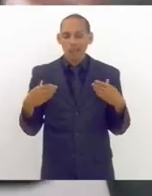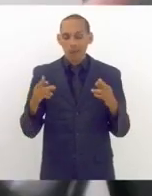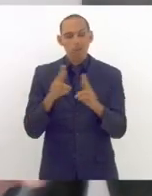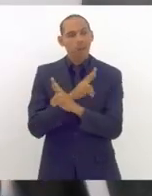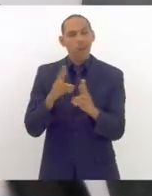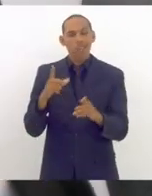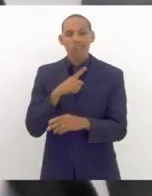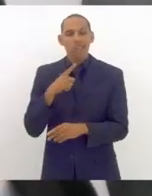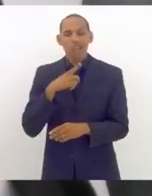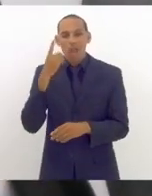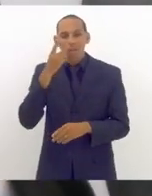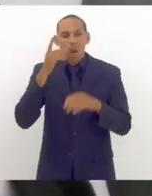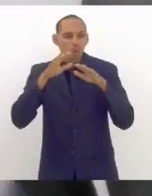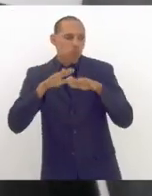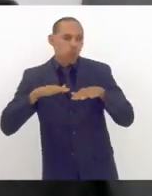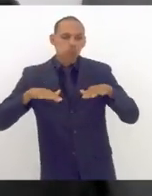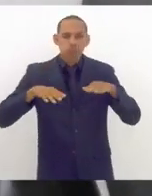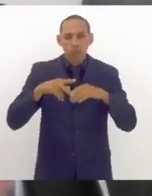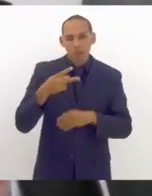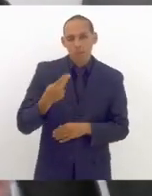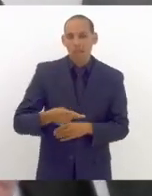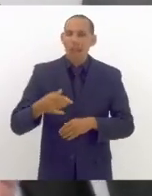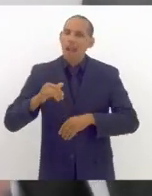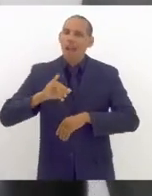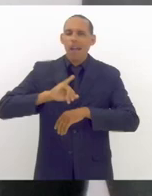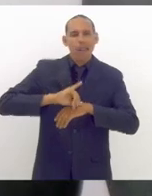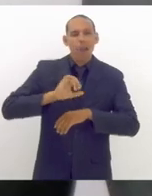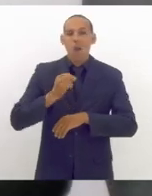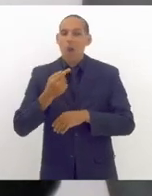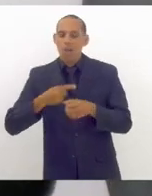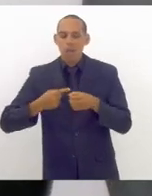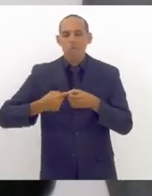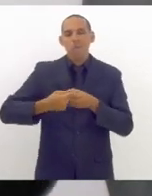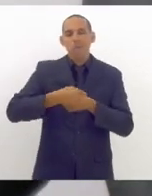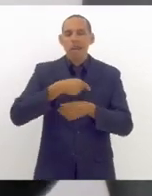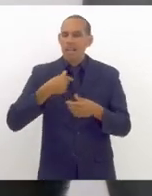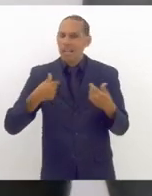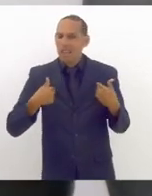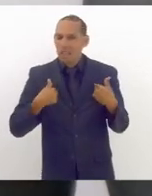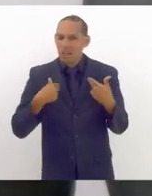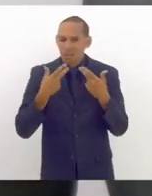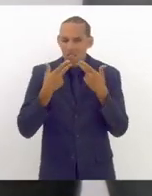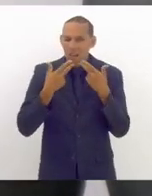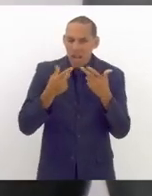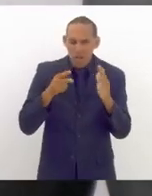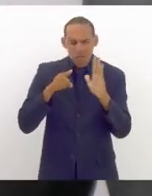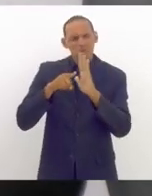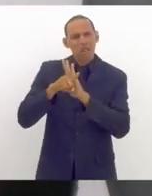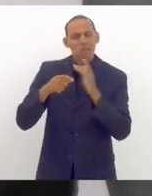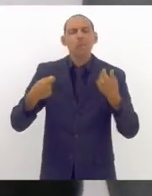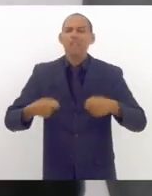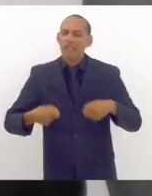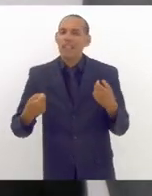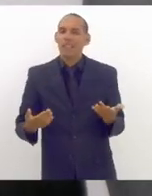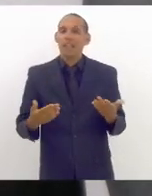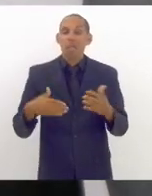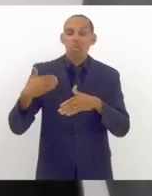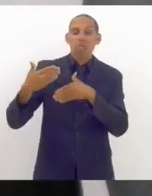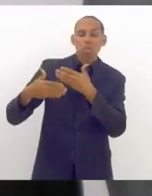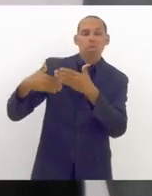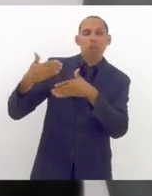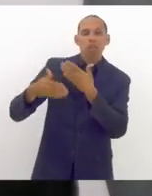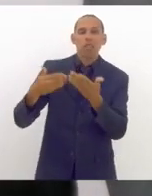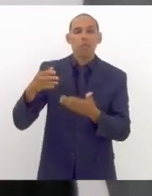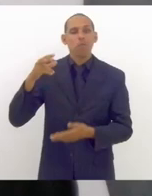com todos os deputados da casa da capital e do interior eu não ia levantar esse questionamento para depois é a história